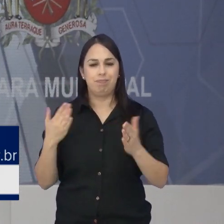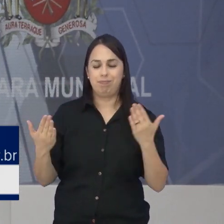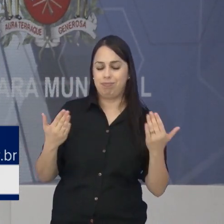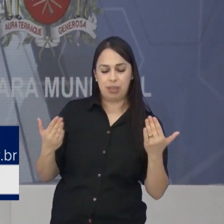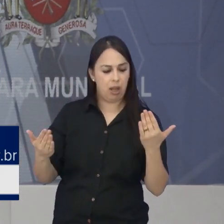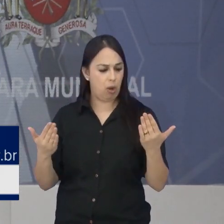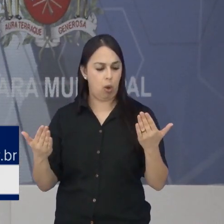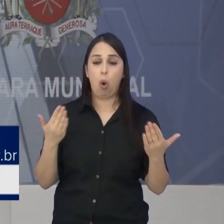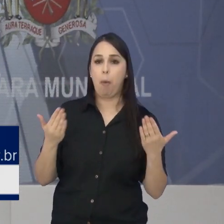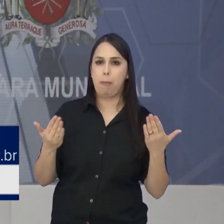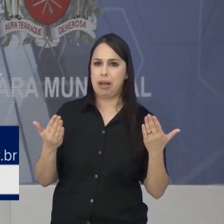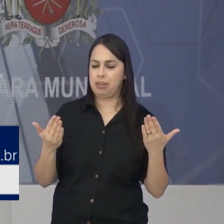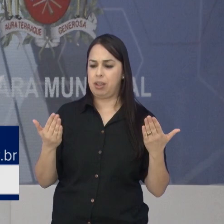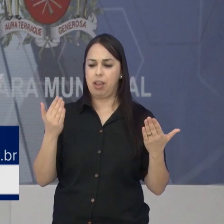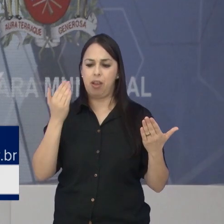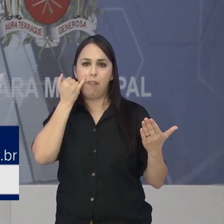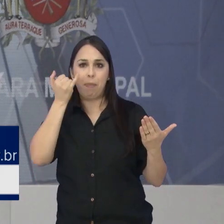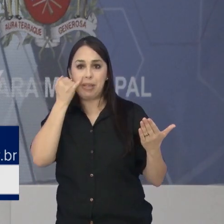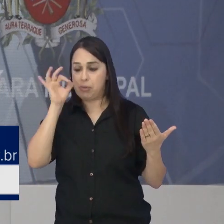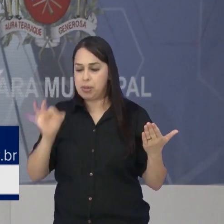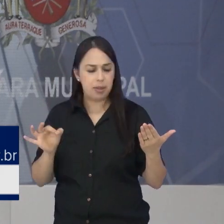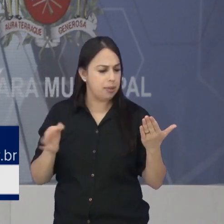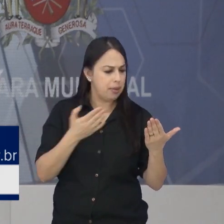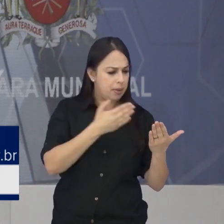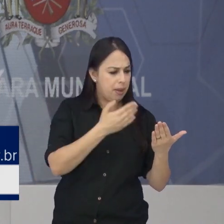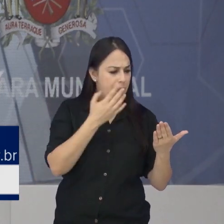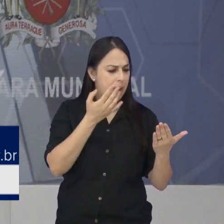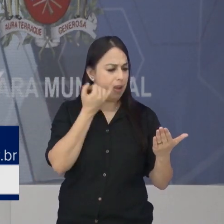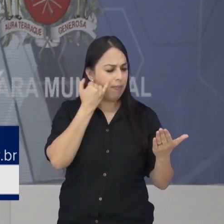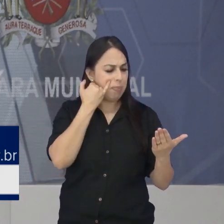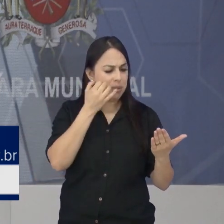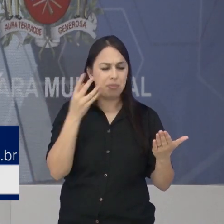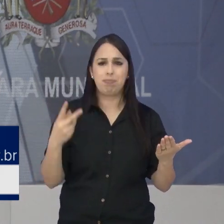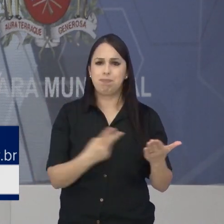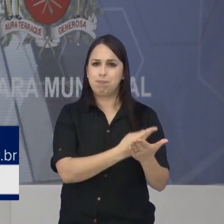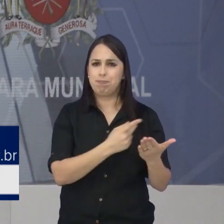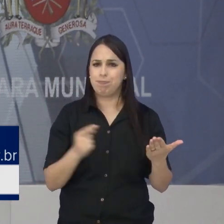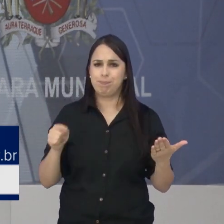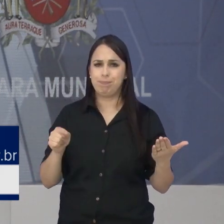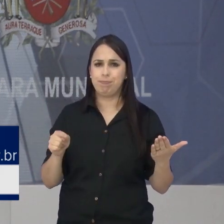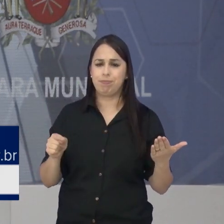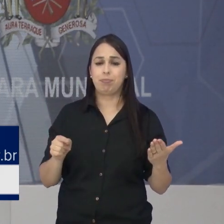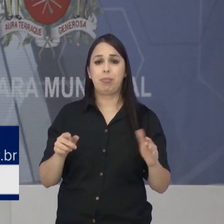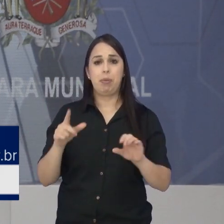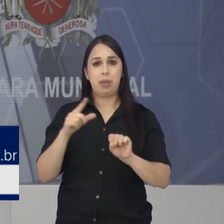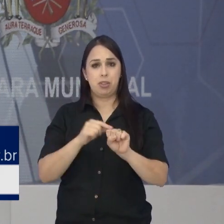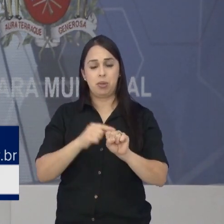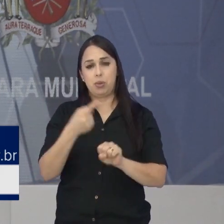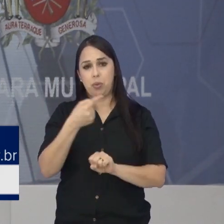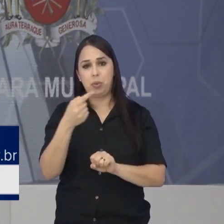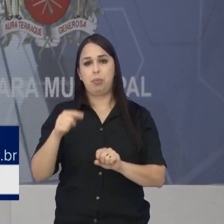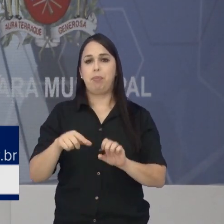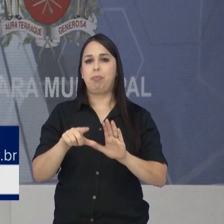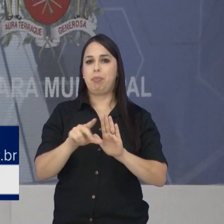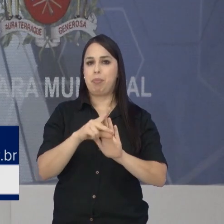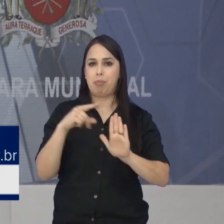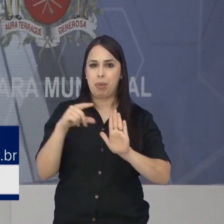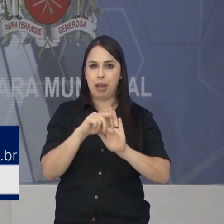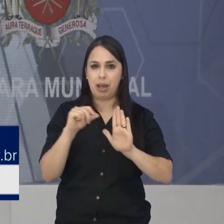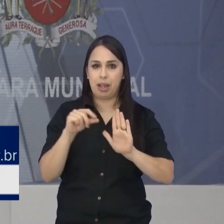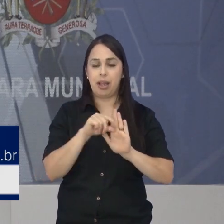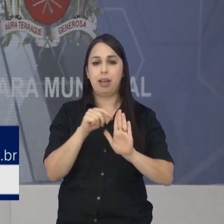no sistema Aldesp, em inobservância aos princípios de transparência, artigo 1, parágrafo 1º da Lei